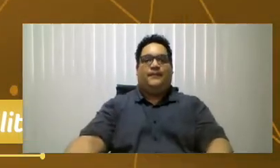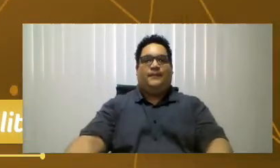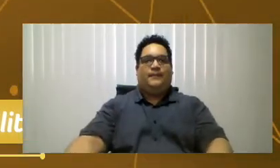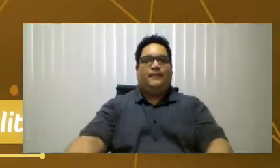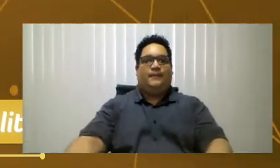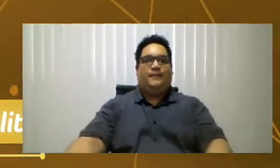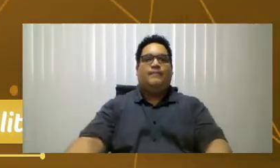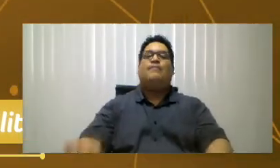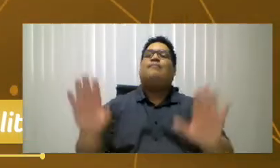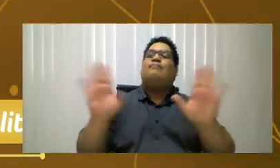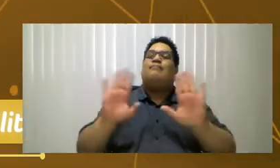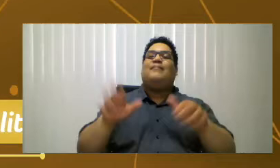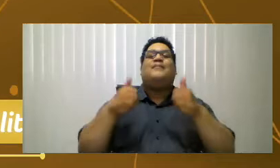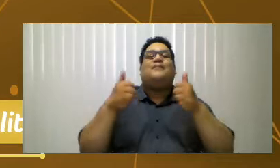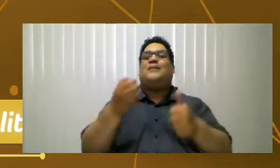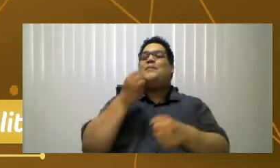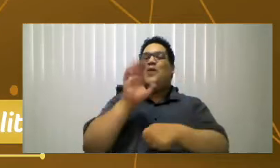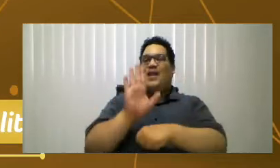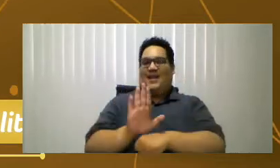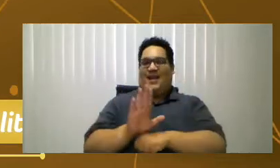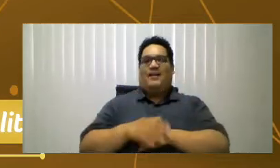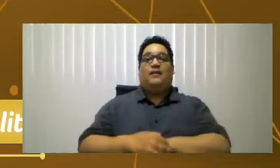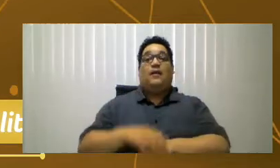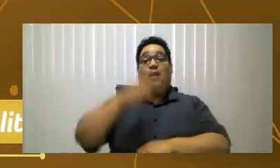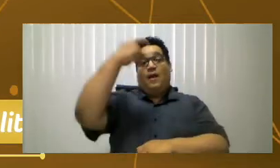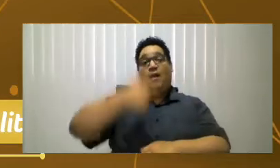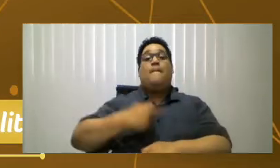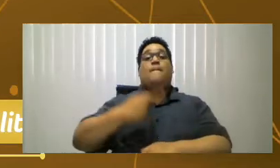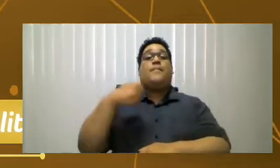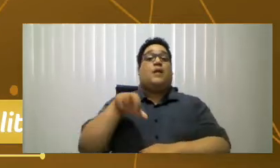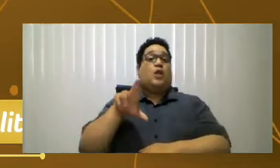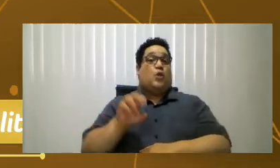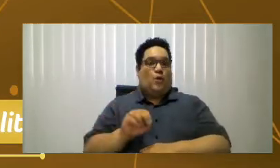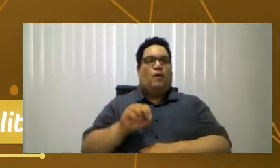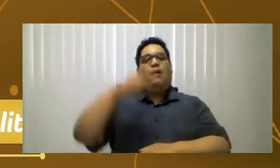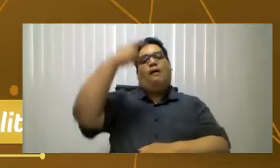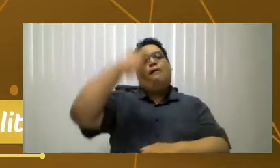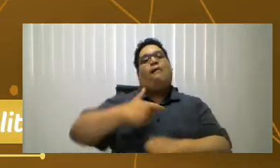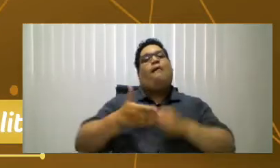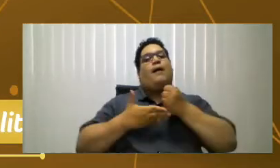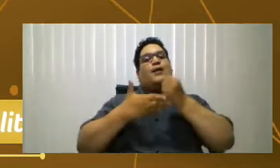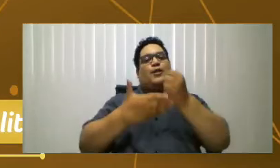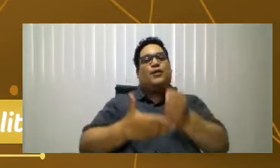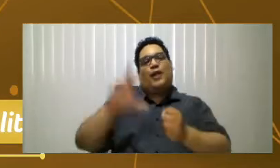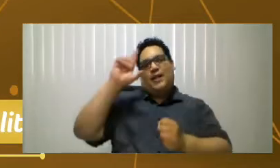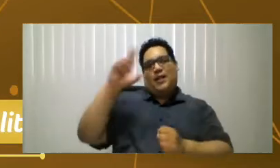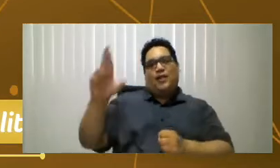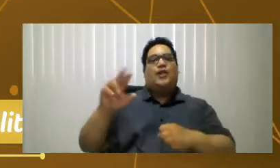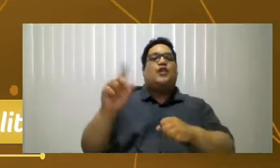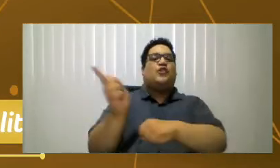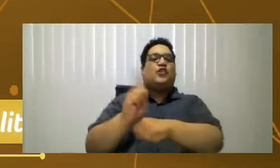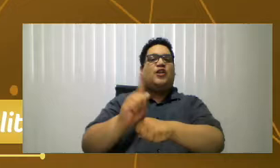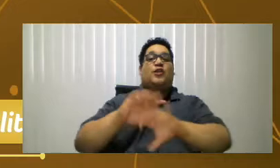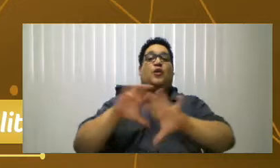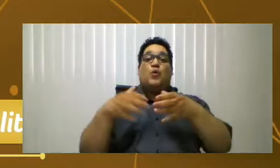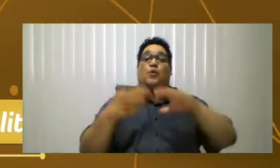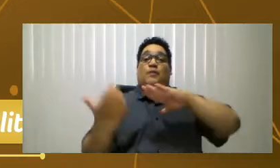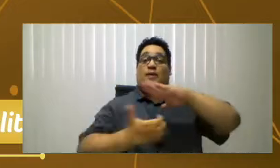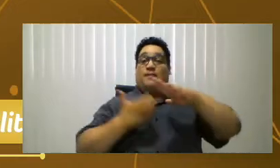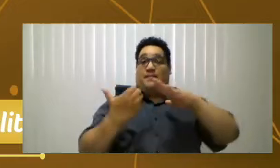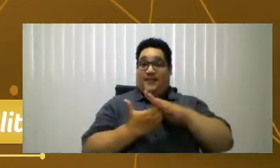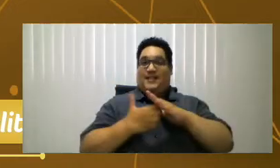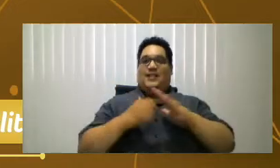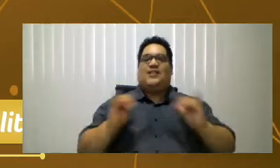Olá, pessoal. Boa tarde. Sou Pedro Selva Filho, assessor da Diretoria de Gestão Corporativa da Chesf e